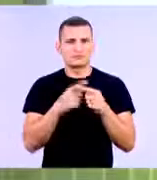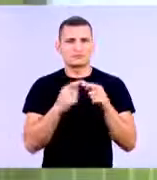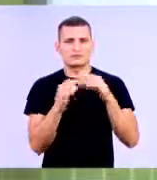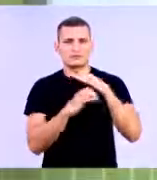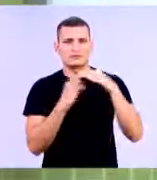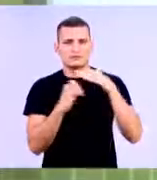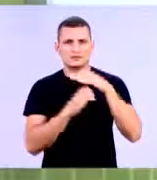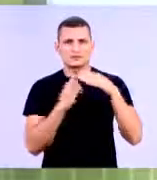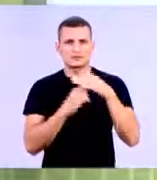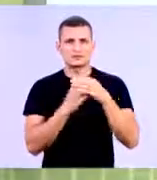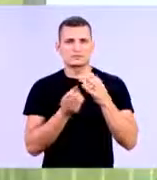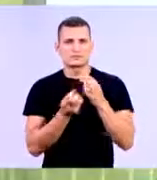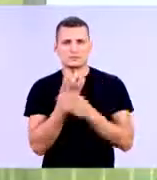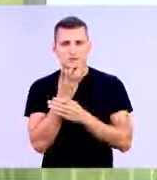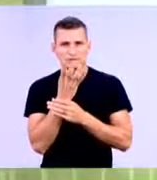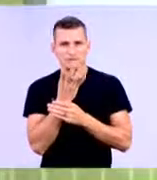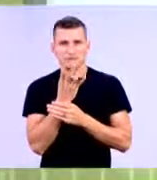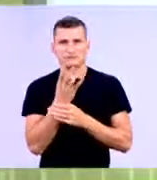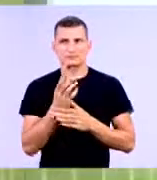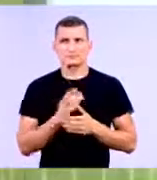elas criam,